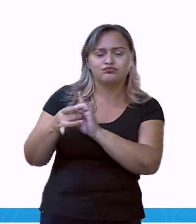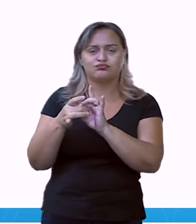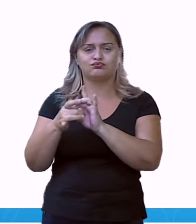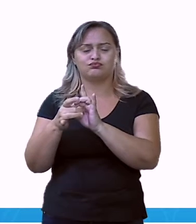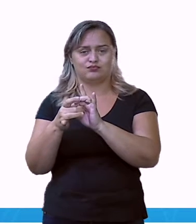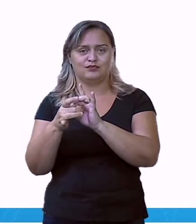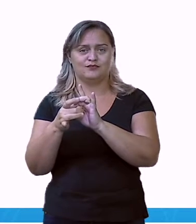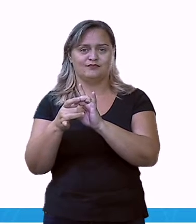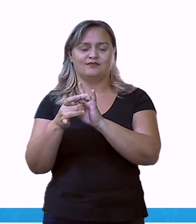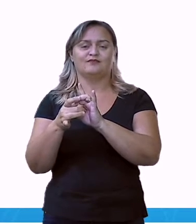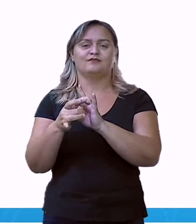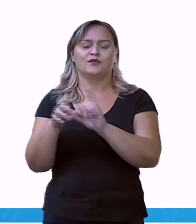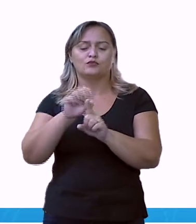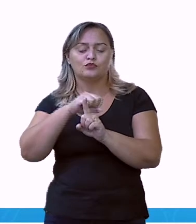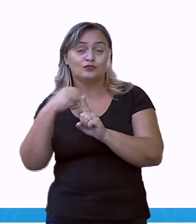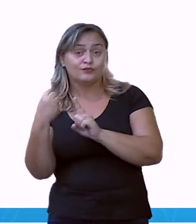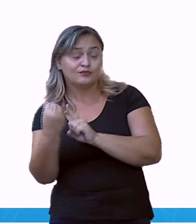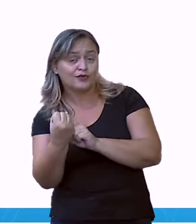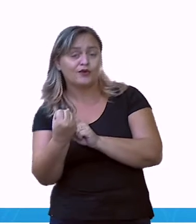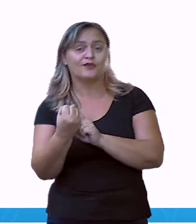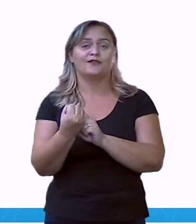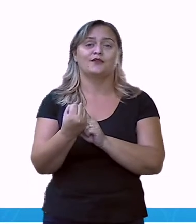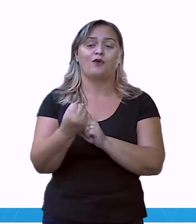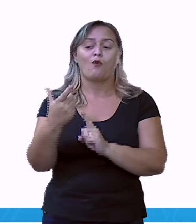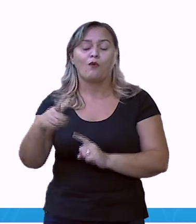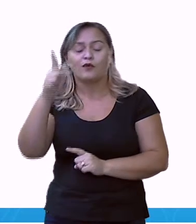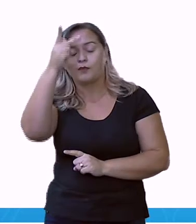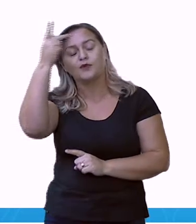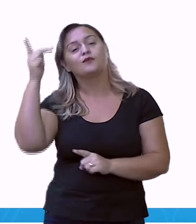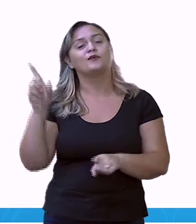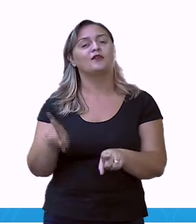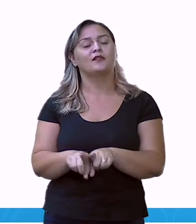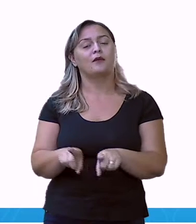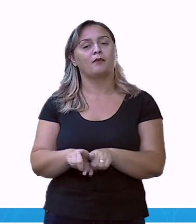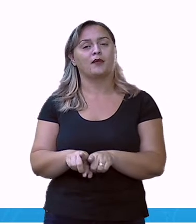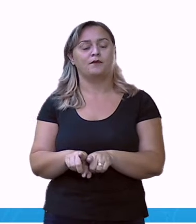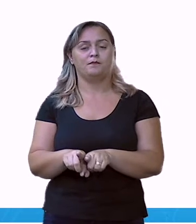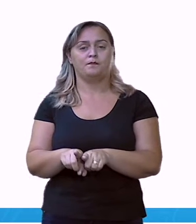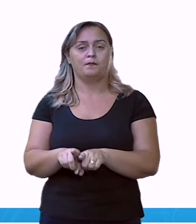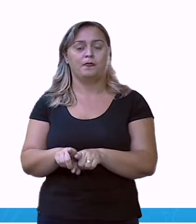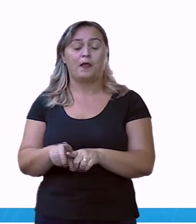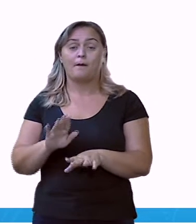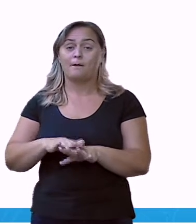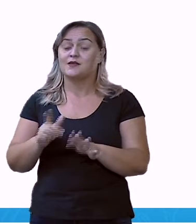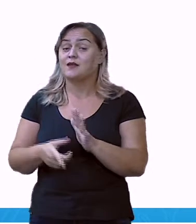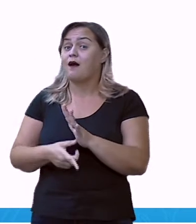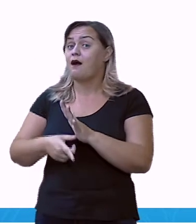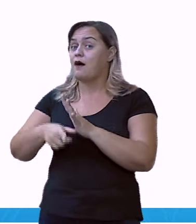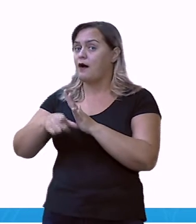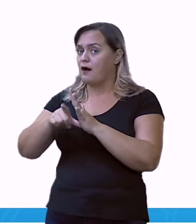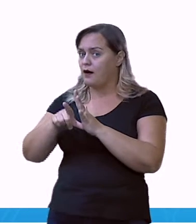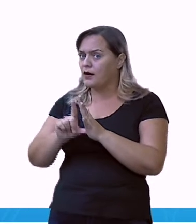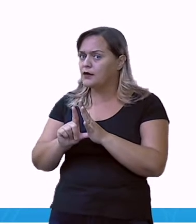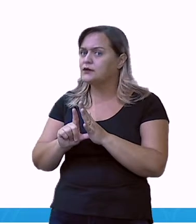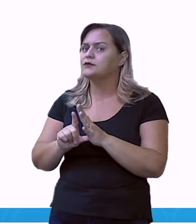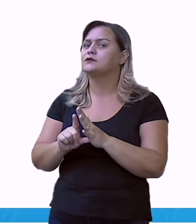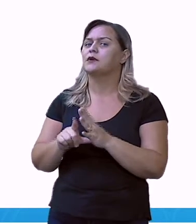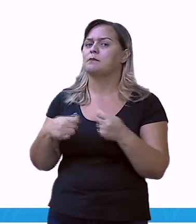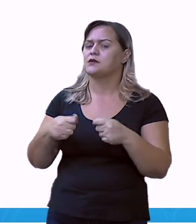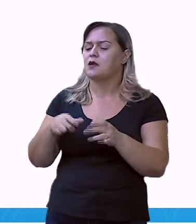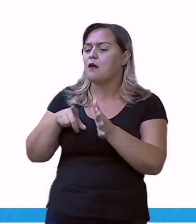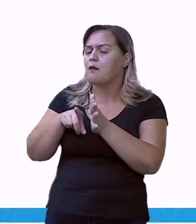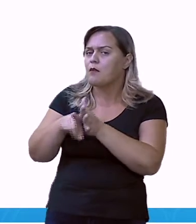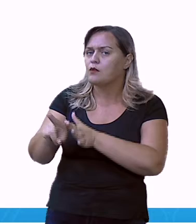emoções. Mas antes de começar essa prática de exercício, é importante você ter a permissão do médico que acompanha seu filho.